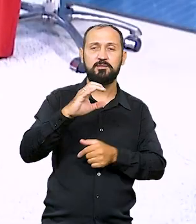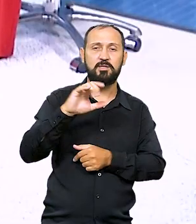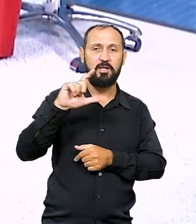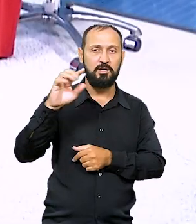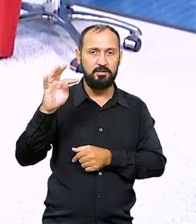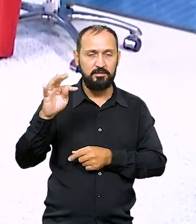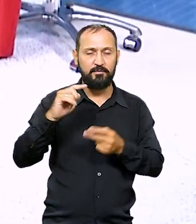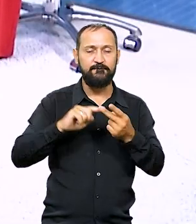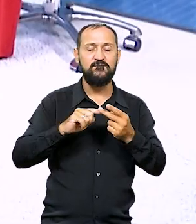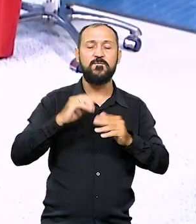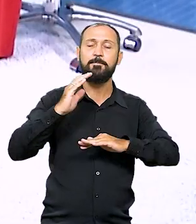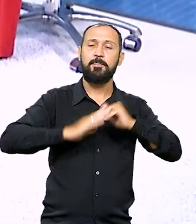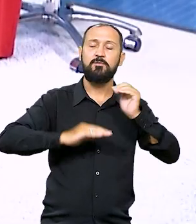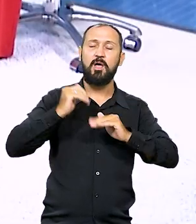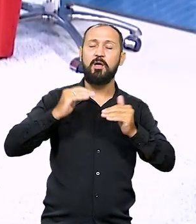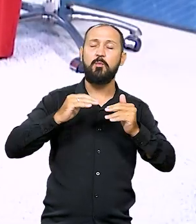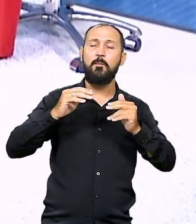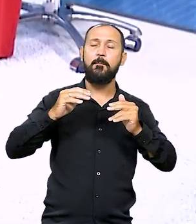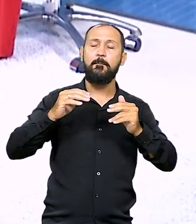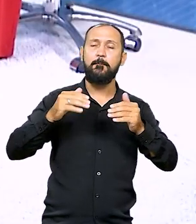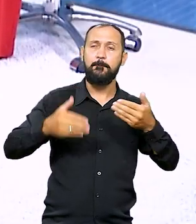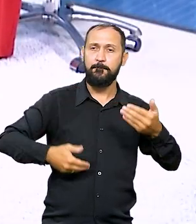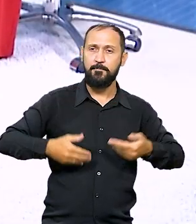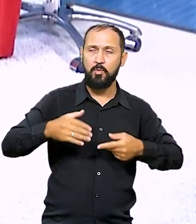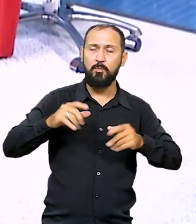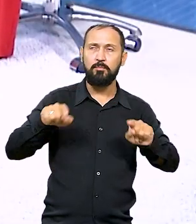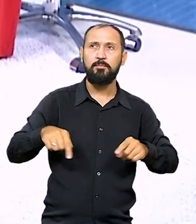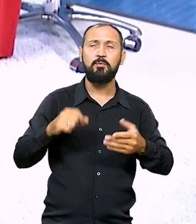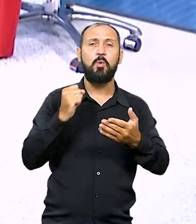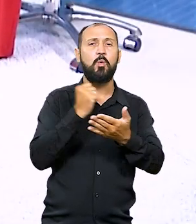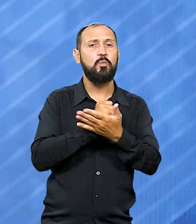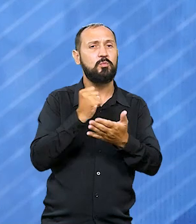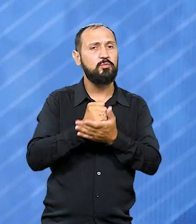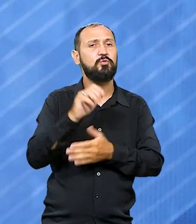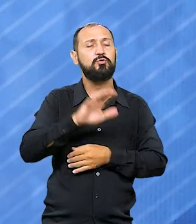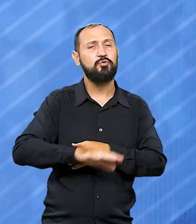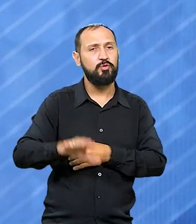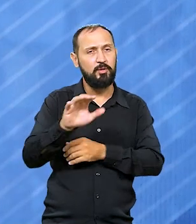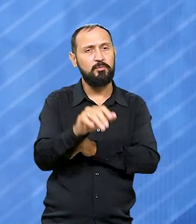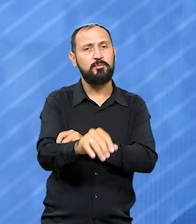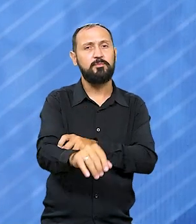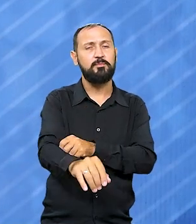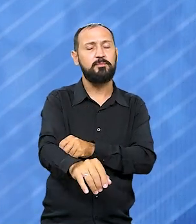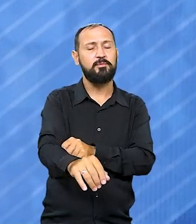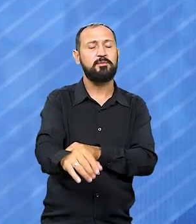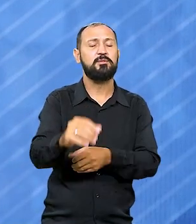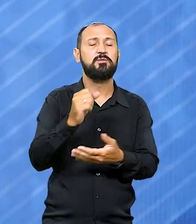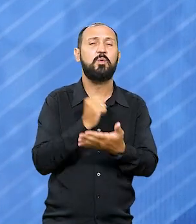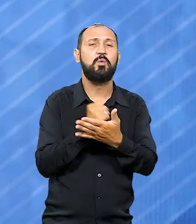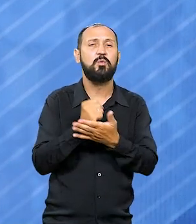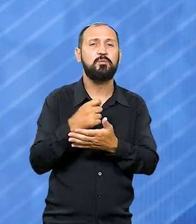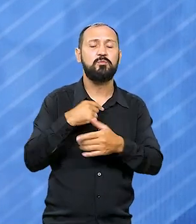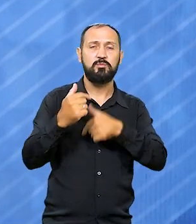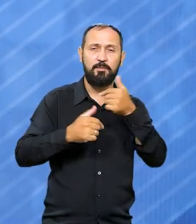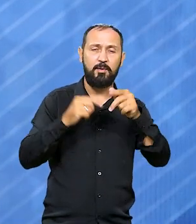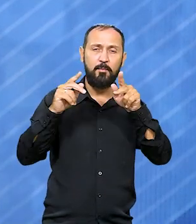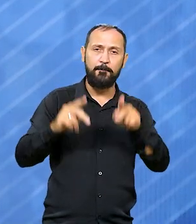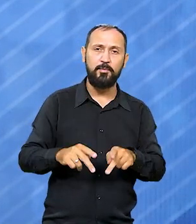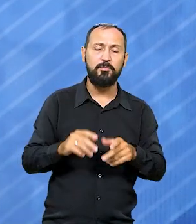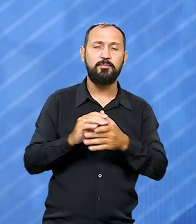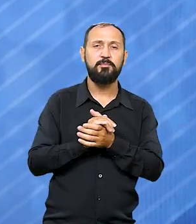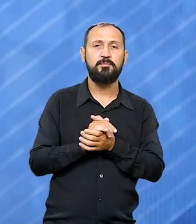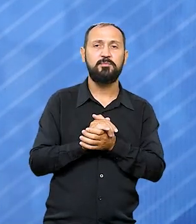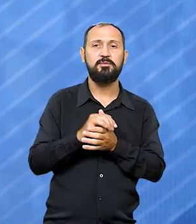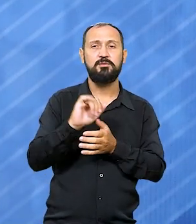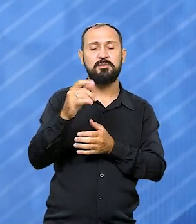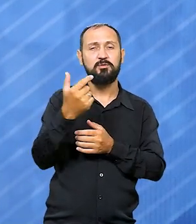trabalhadores seletistas, funcionários públicos em geral, Uhum. contratados também, em geral aqueles que são contratados